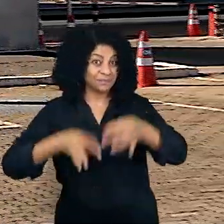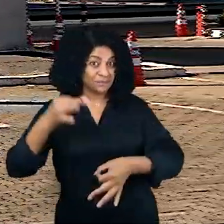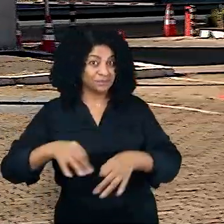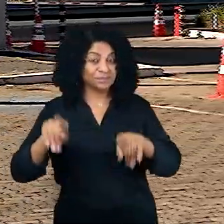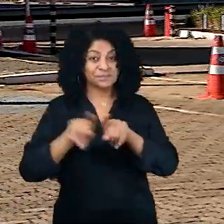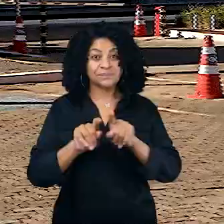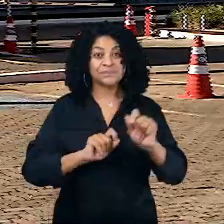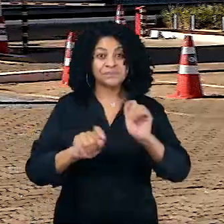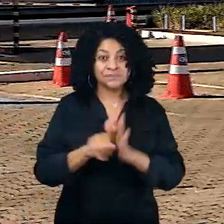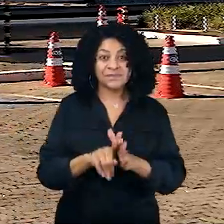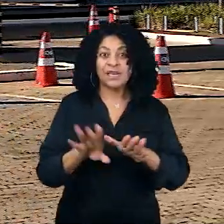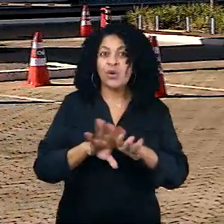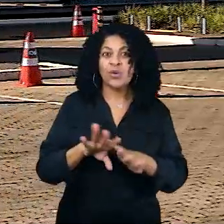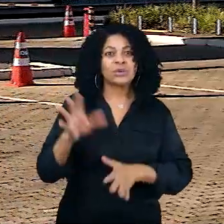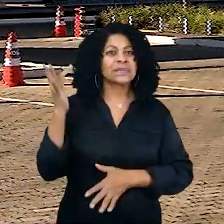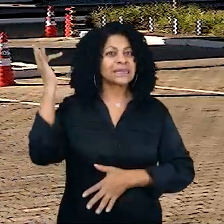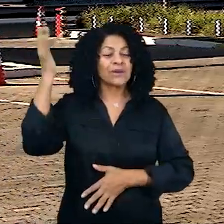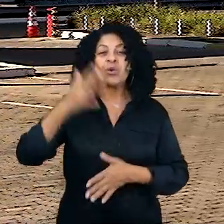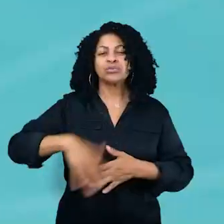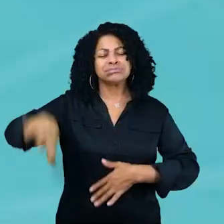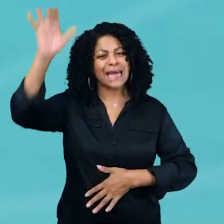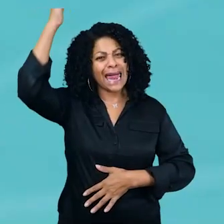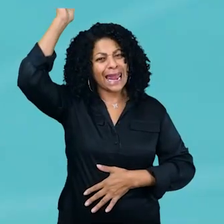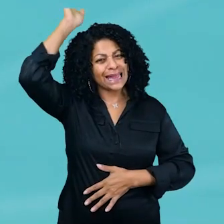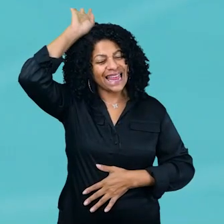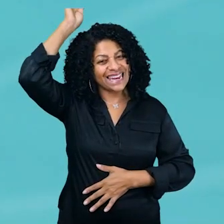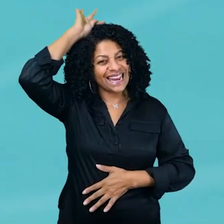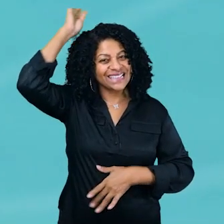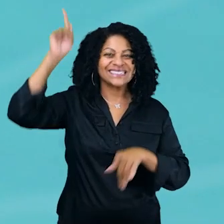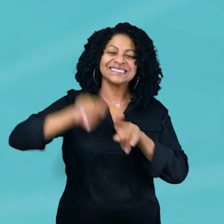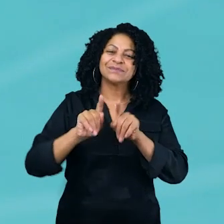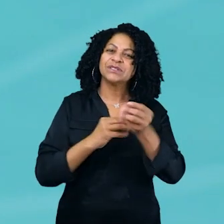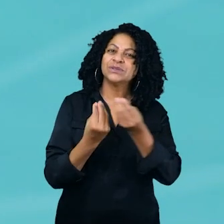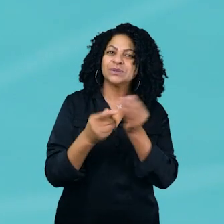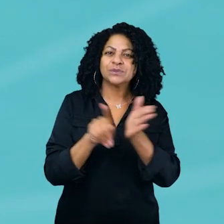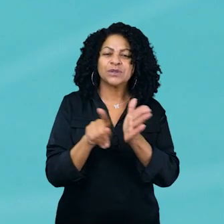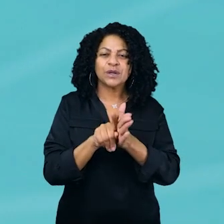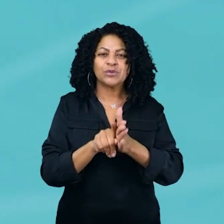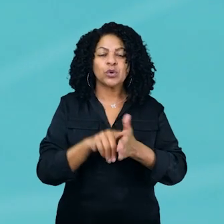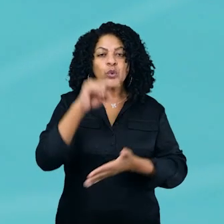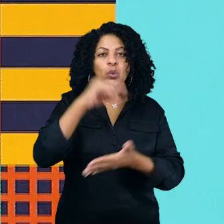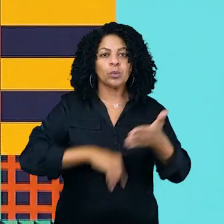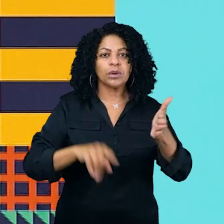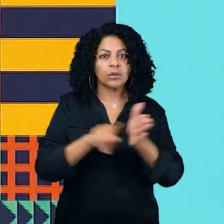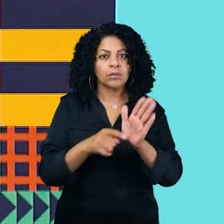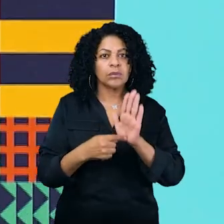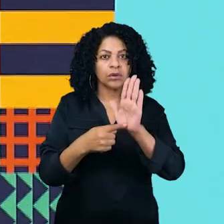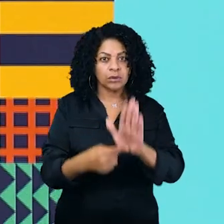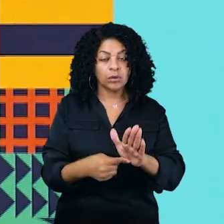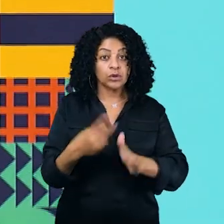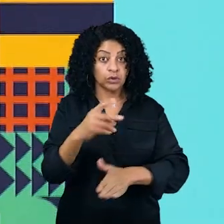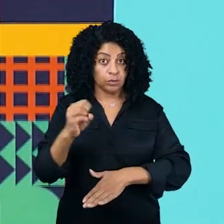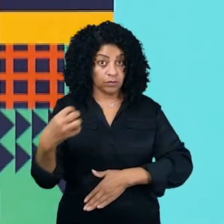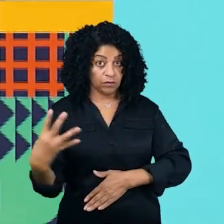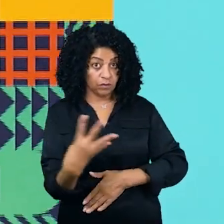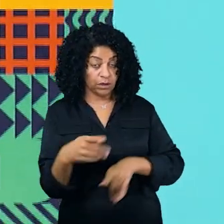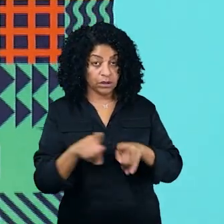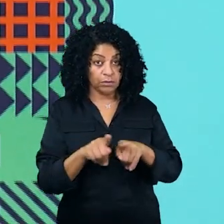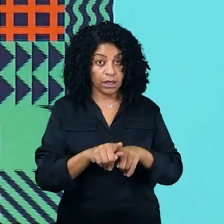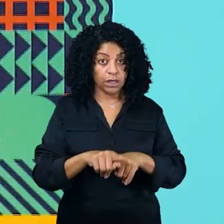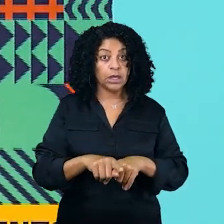para julgamento com perspectiva de gênero. A Justiça Trabalhista, inspirada no documento, lançou em